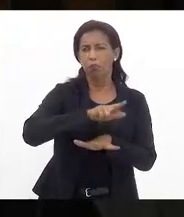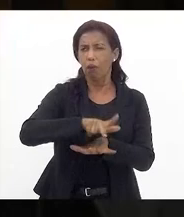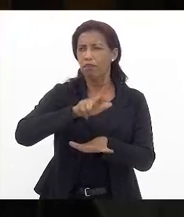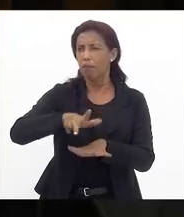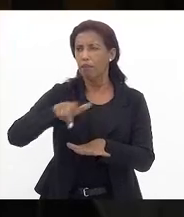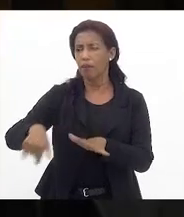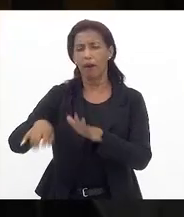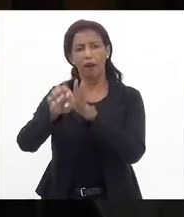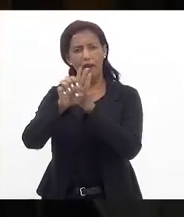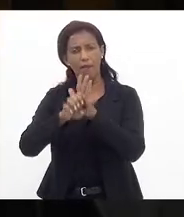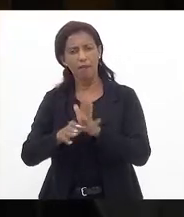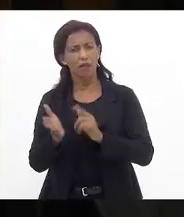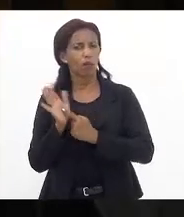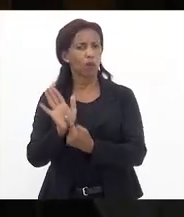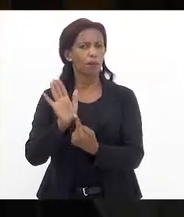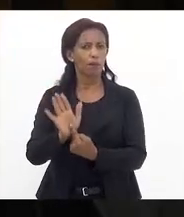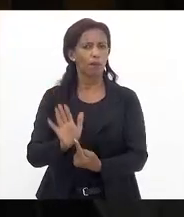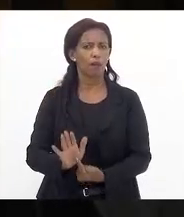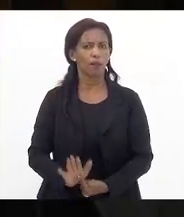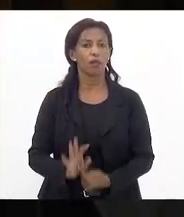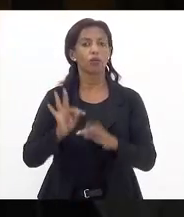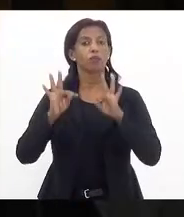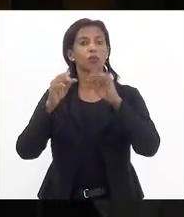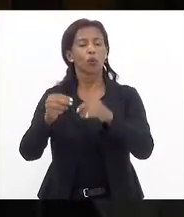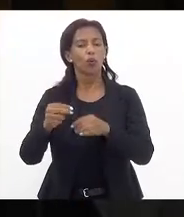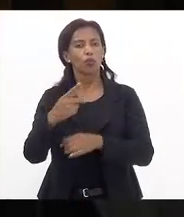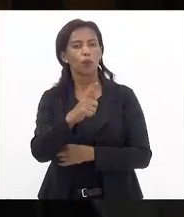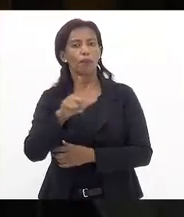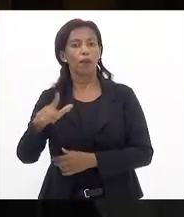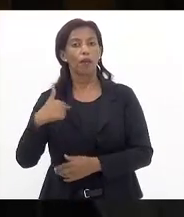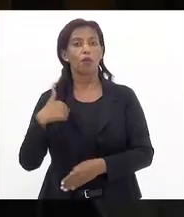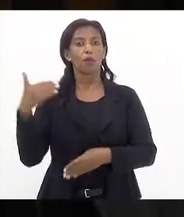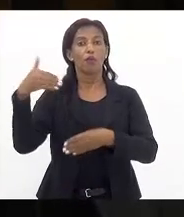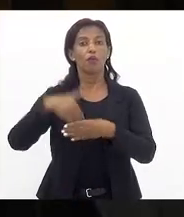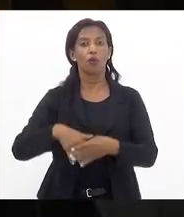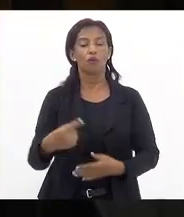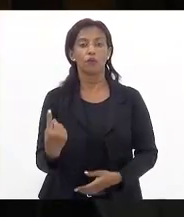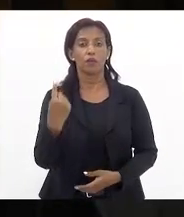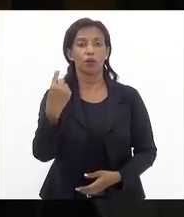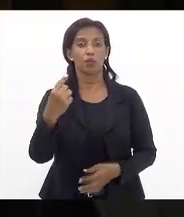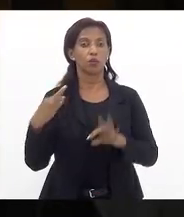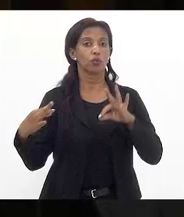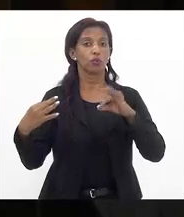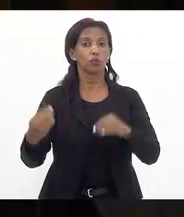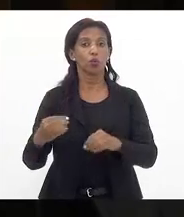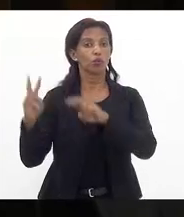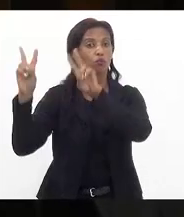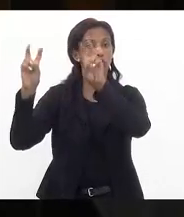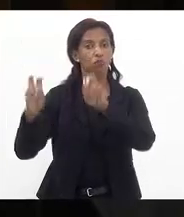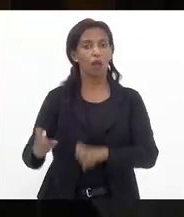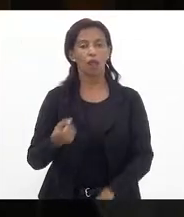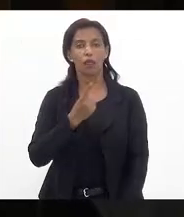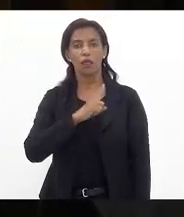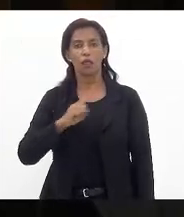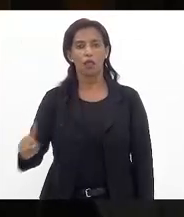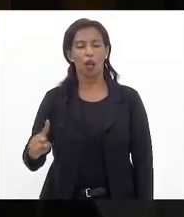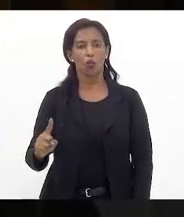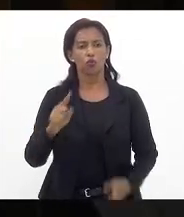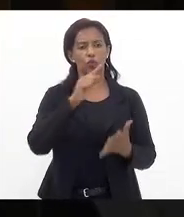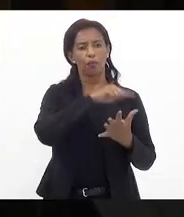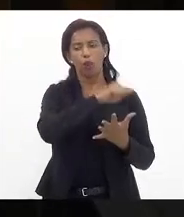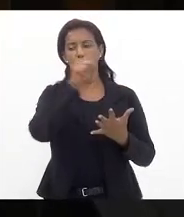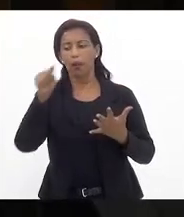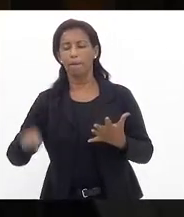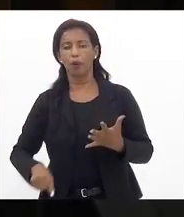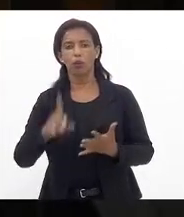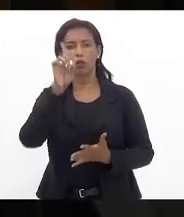incontáveis emendas que nós apresentamos sobre todos os projetos, o meu voto será único sobre todas as matérias. É não de cabo a rabo, nem